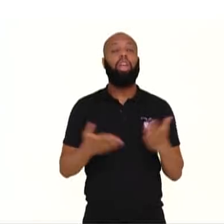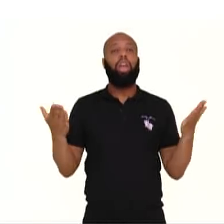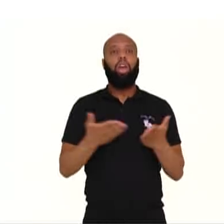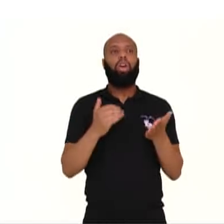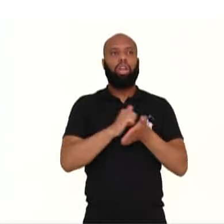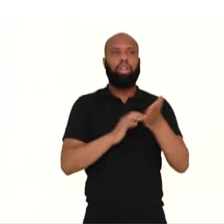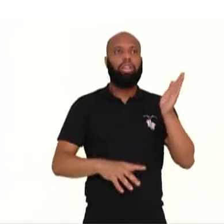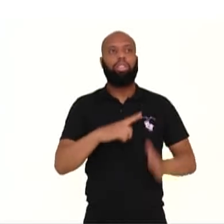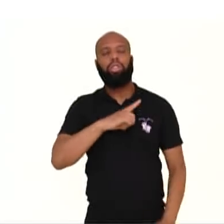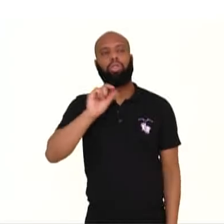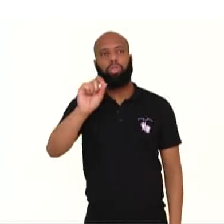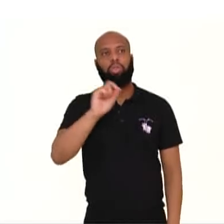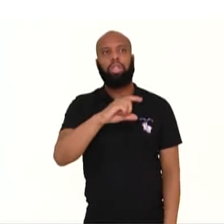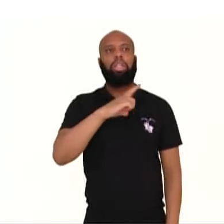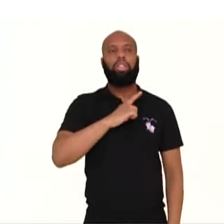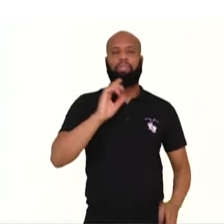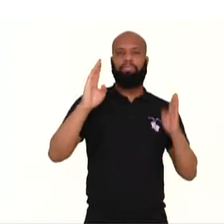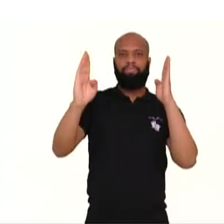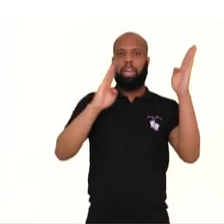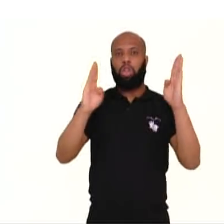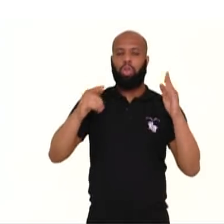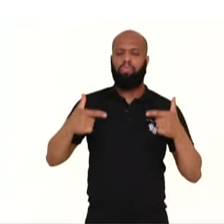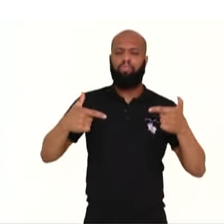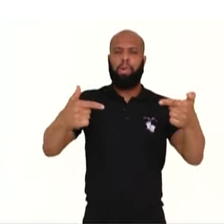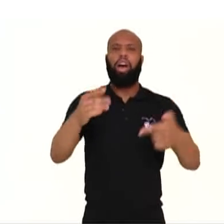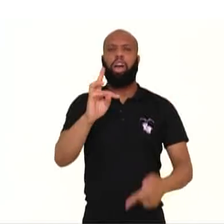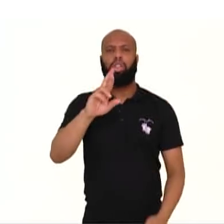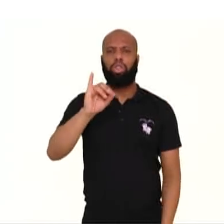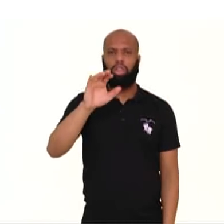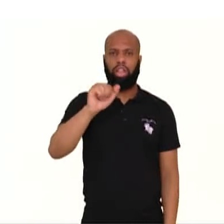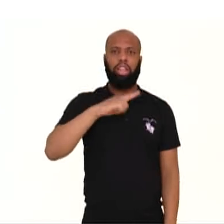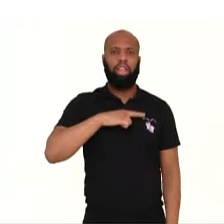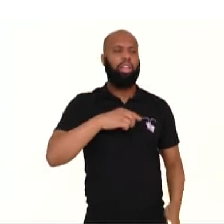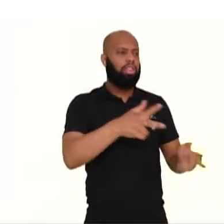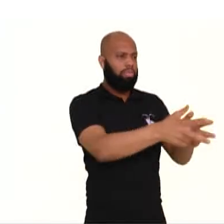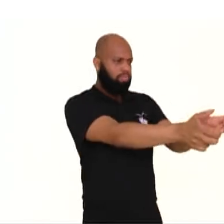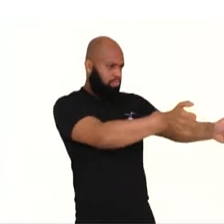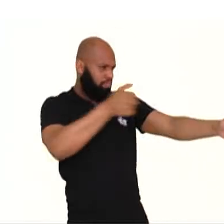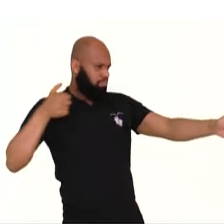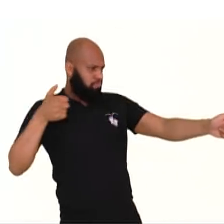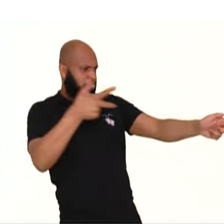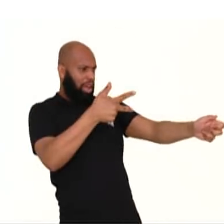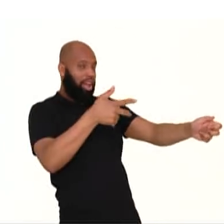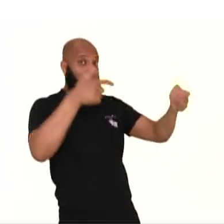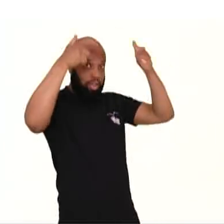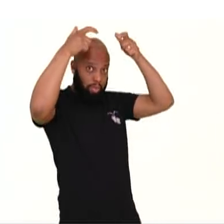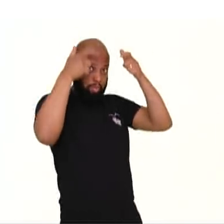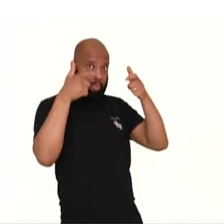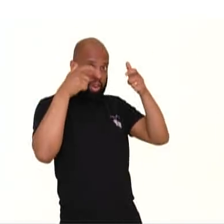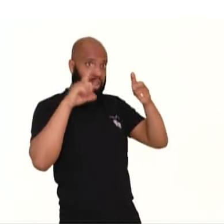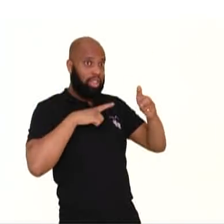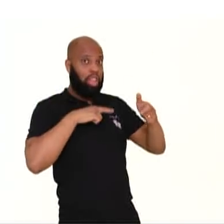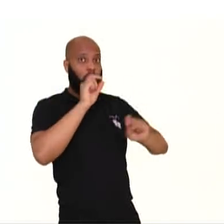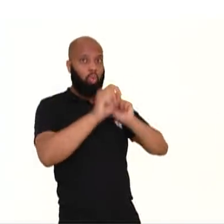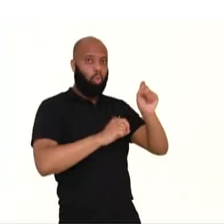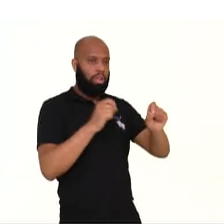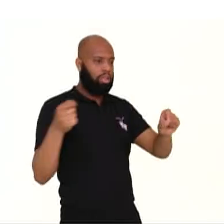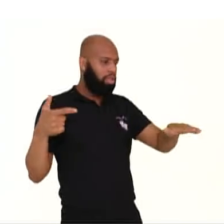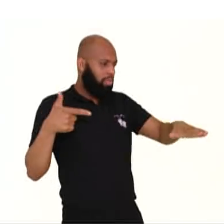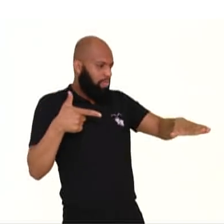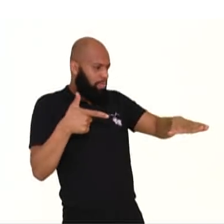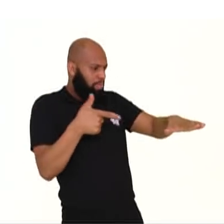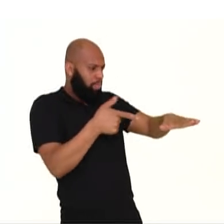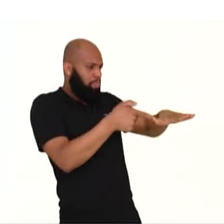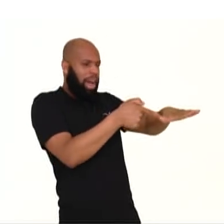o seguinte. Durante a Guerra de Troia, uma flecha atirada por Paris atingiu o calcanhar do herói grego Aquiles,